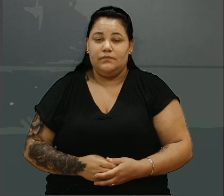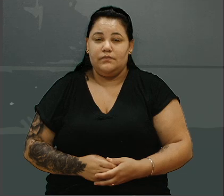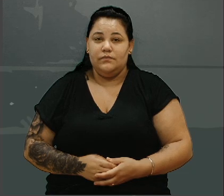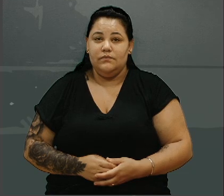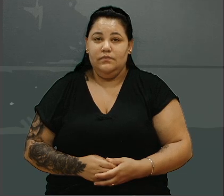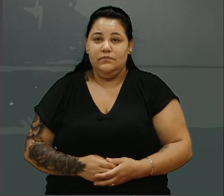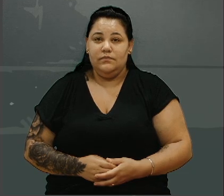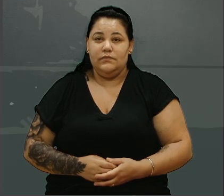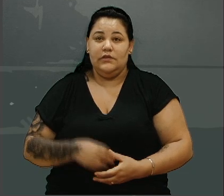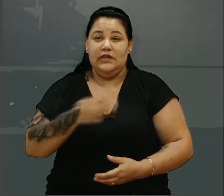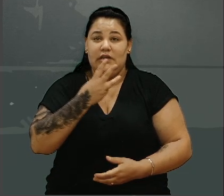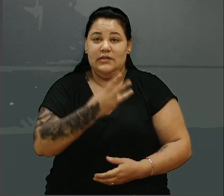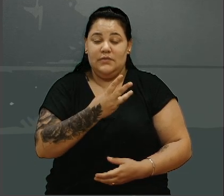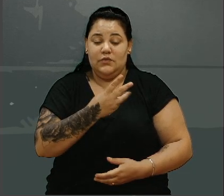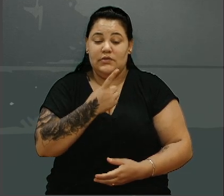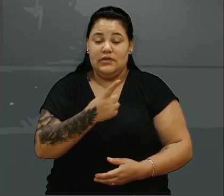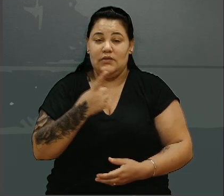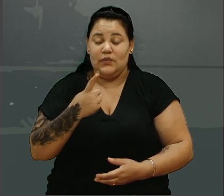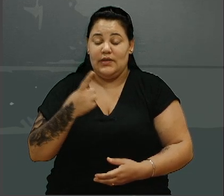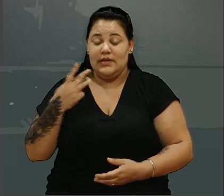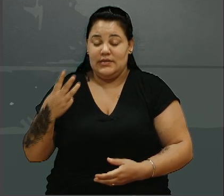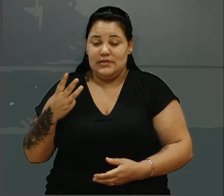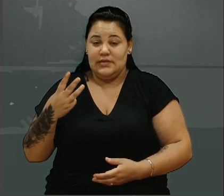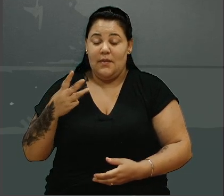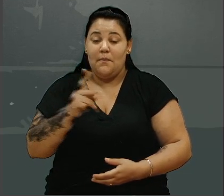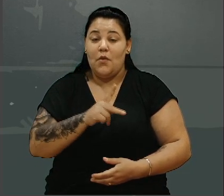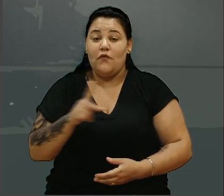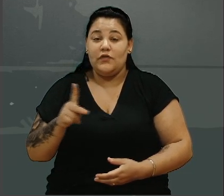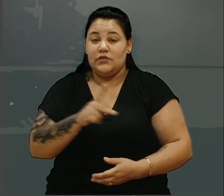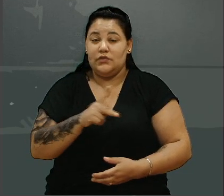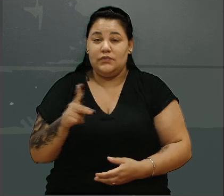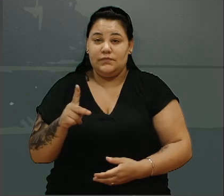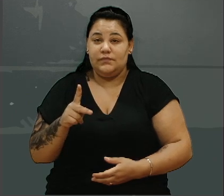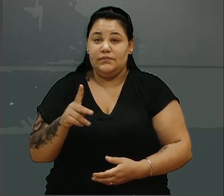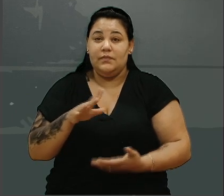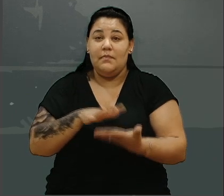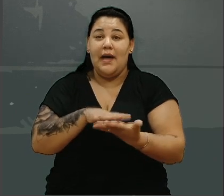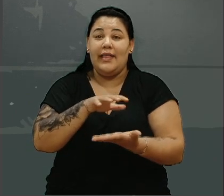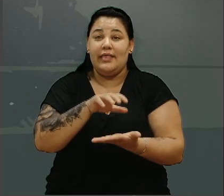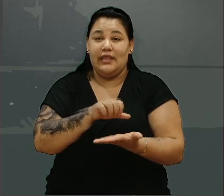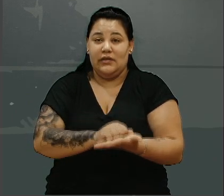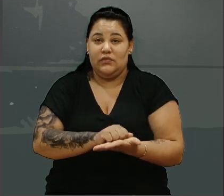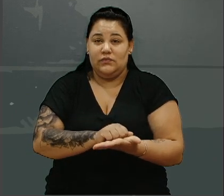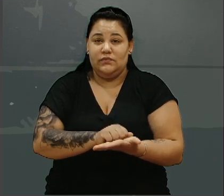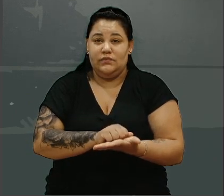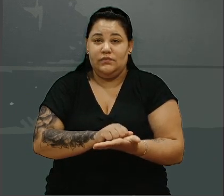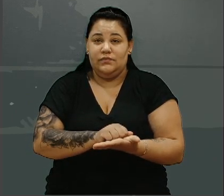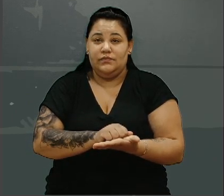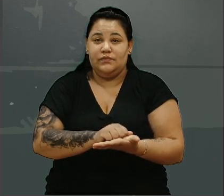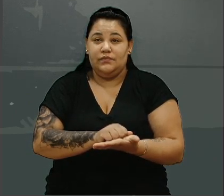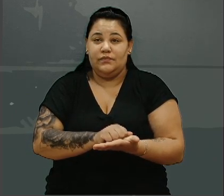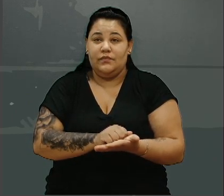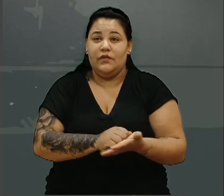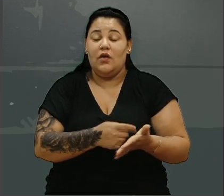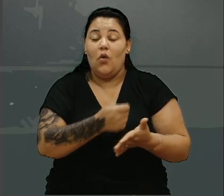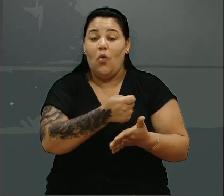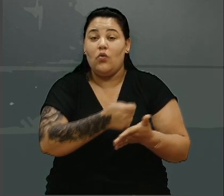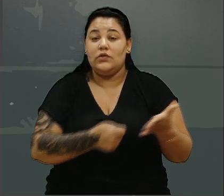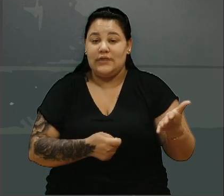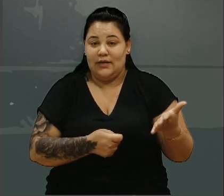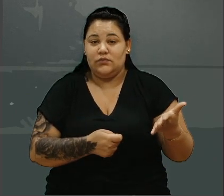3.113 professores, matrículas, tá? Matrículas, concursados e